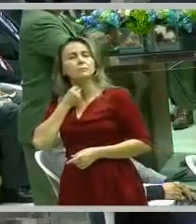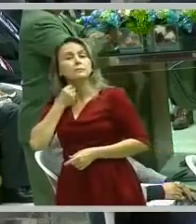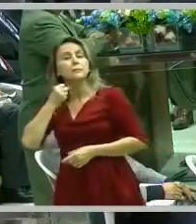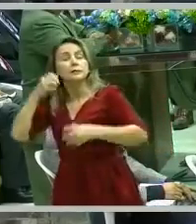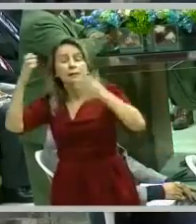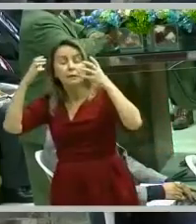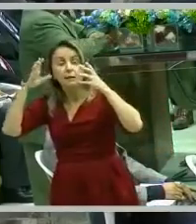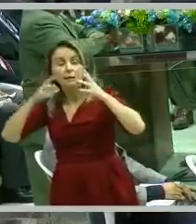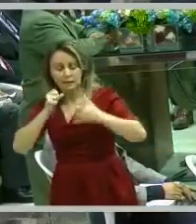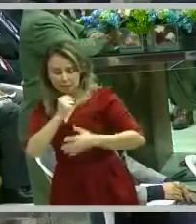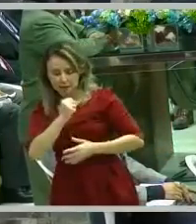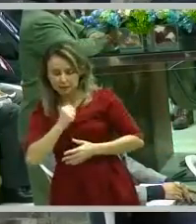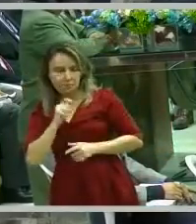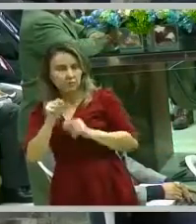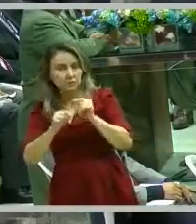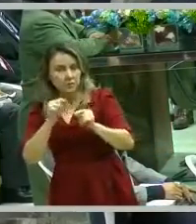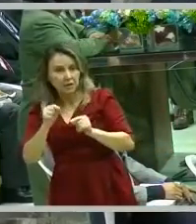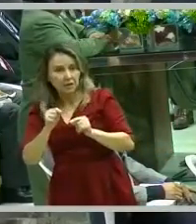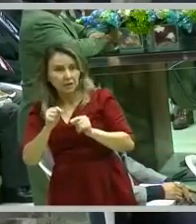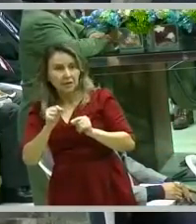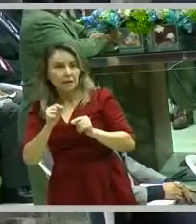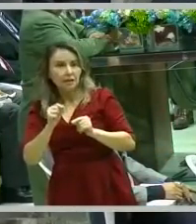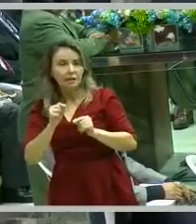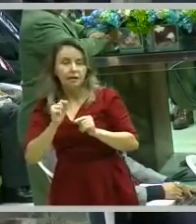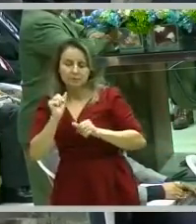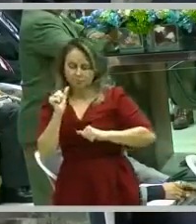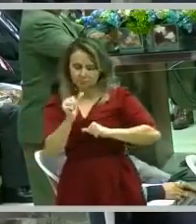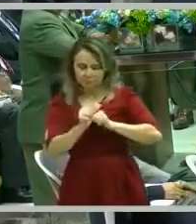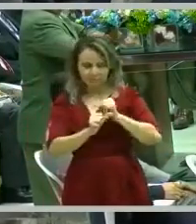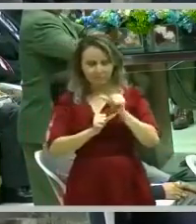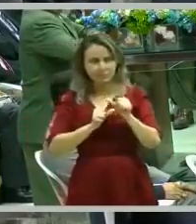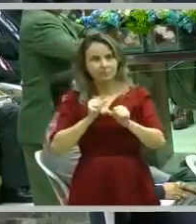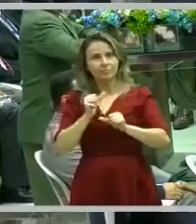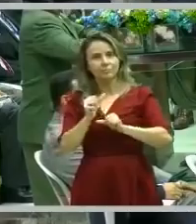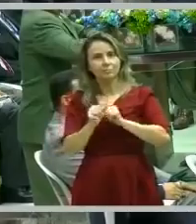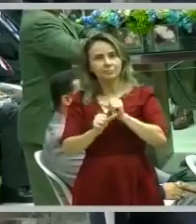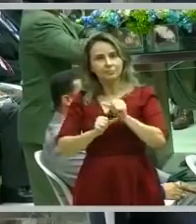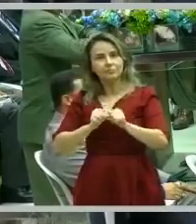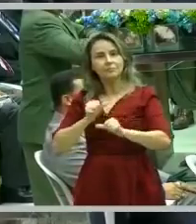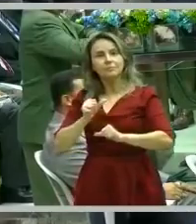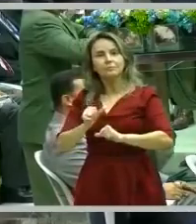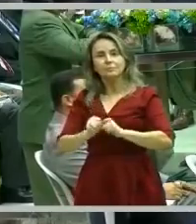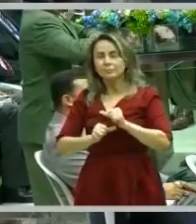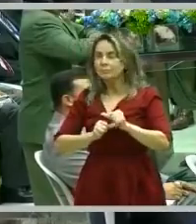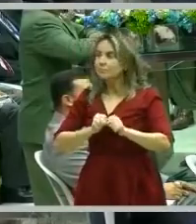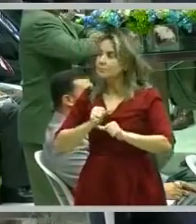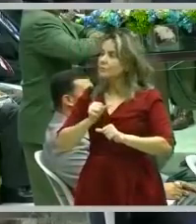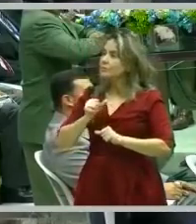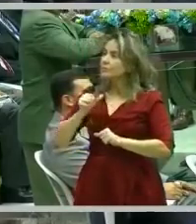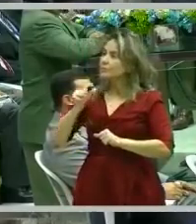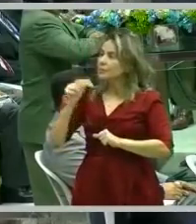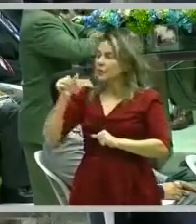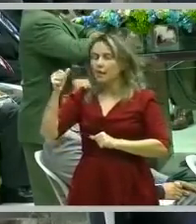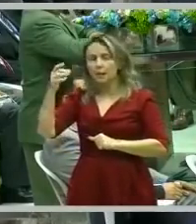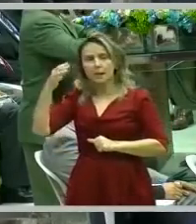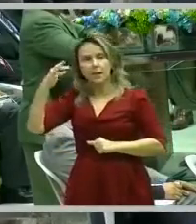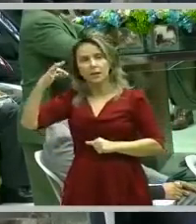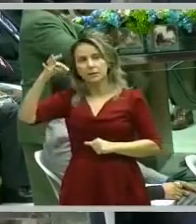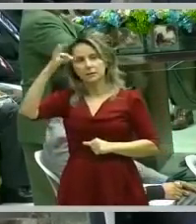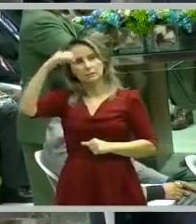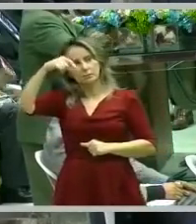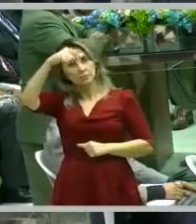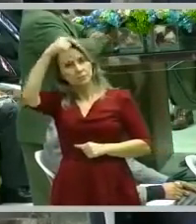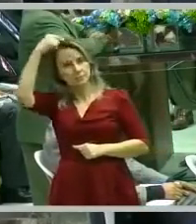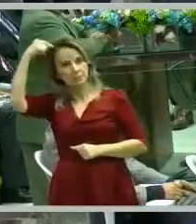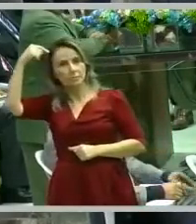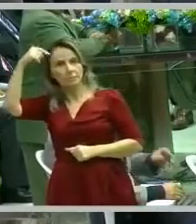irmãos? Da regeneração. E de que mais, irmãos? Da renovação. Do Espírito Santo.